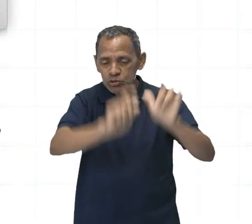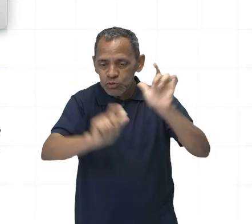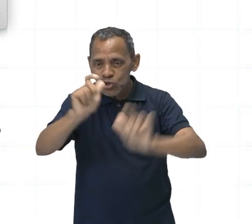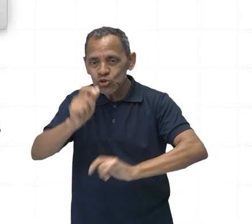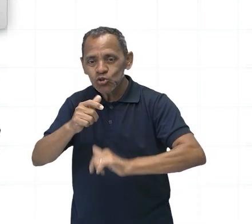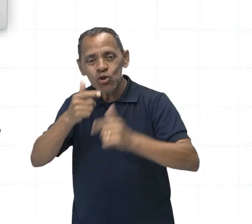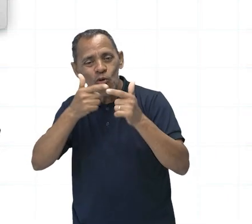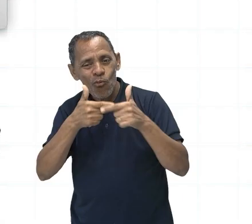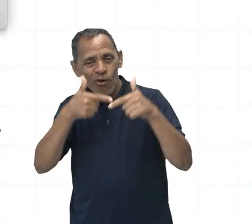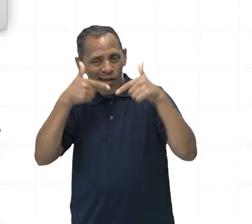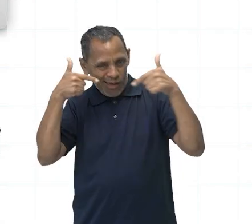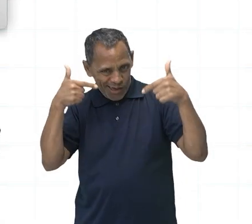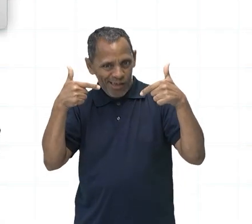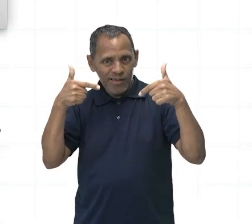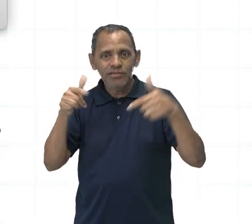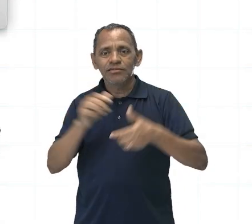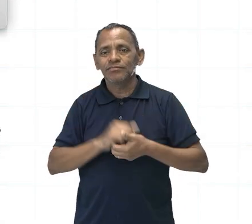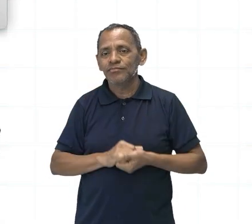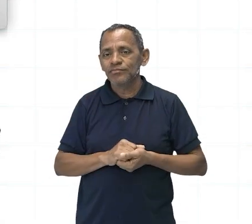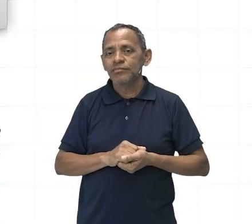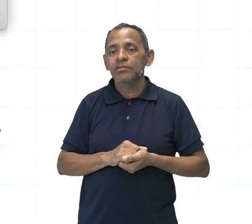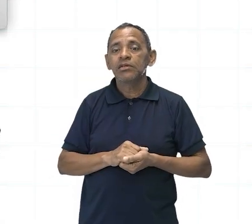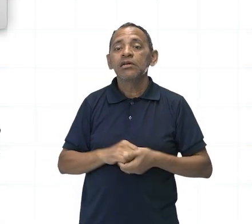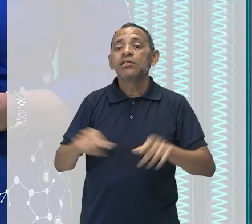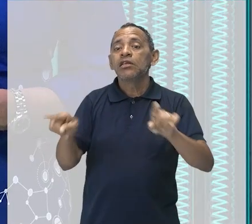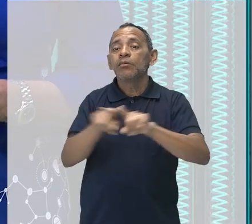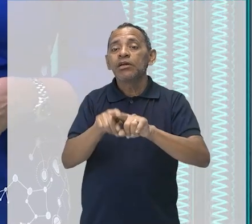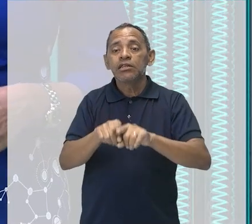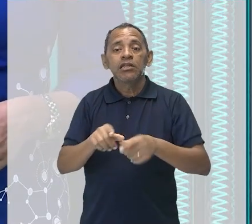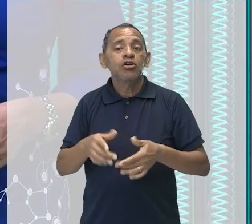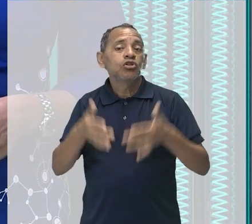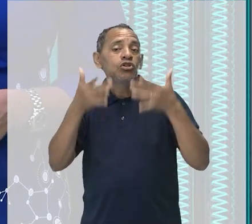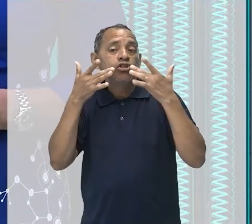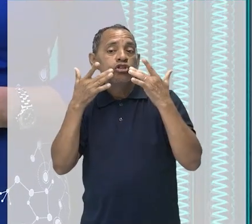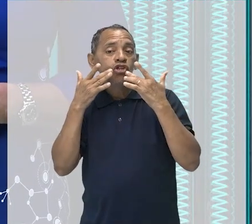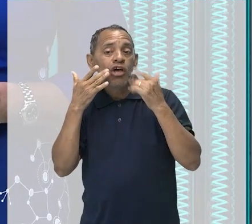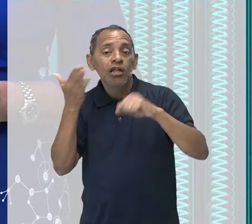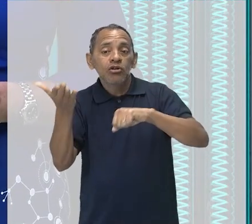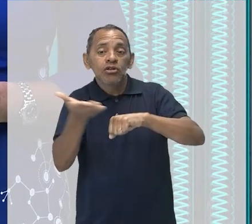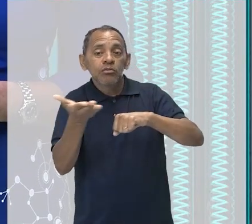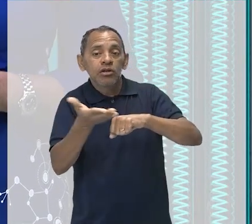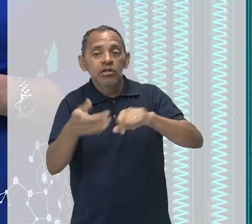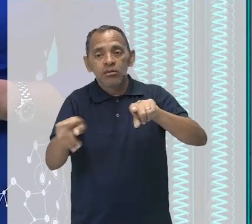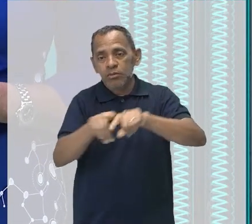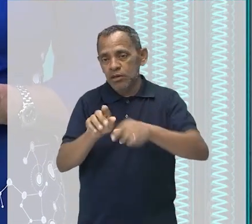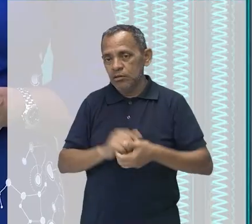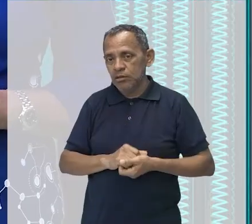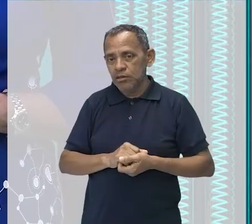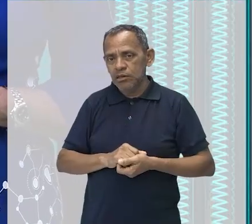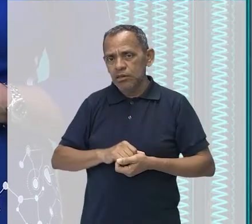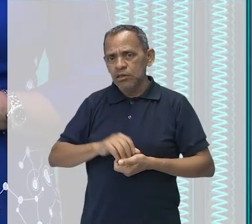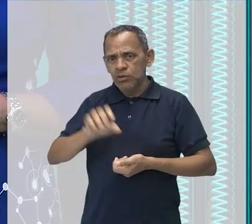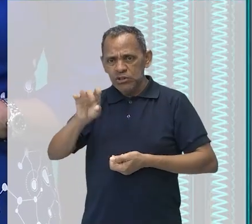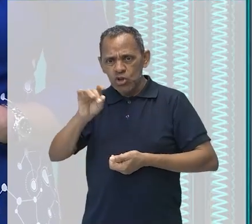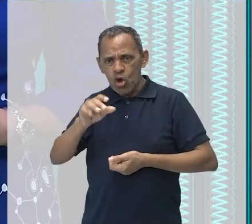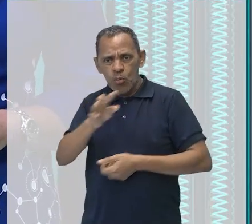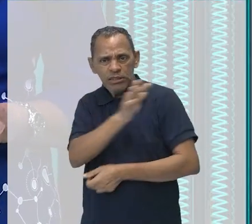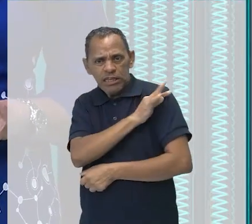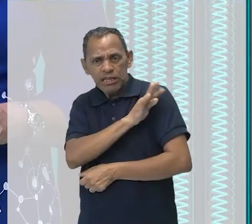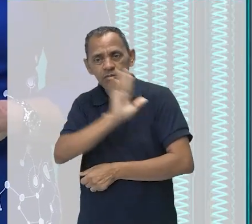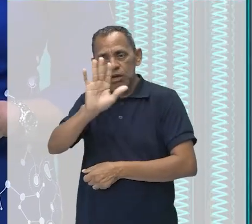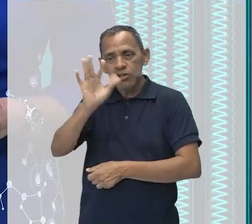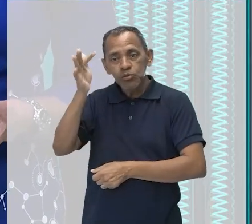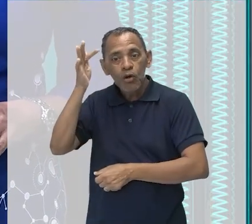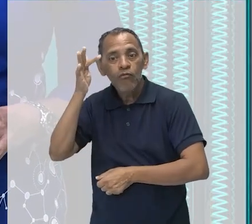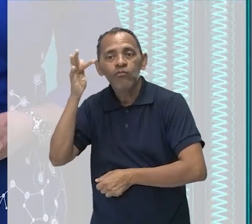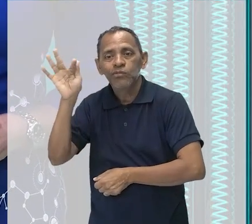o público risse bastante nos seus filmes. Nós temos também o teatro contemporâneo. A improvisação